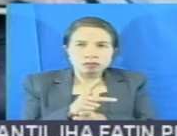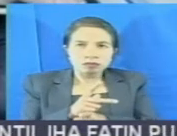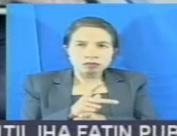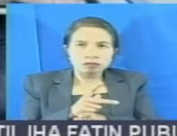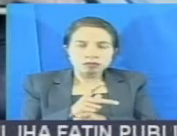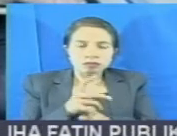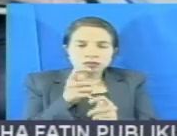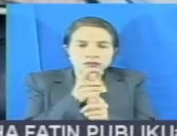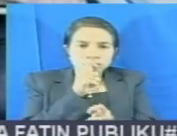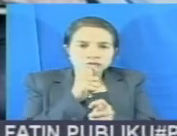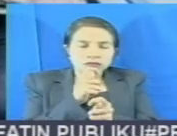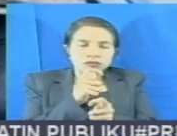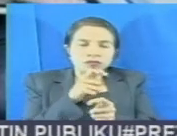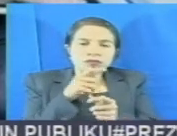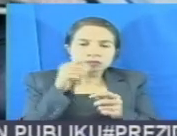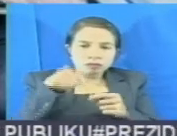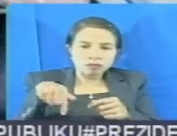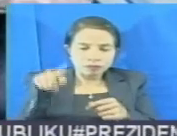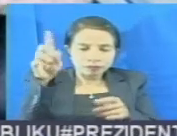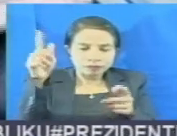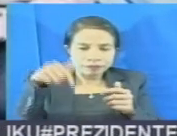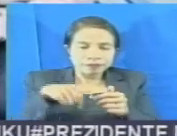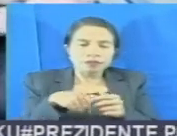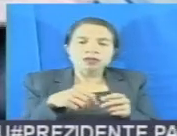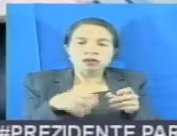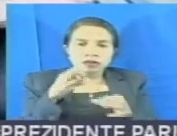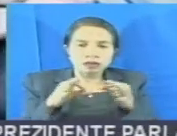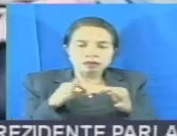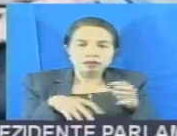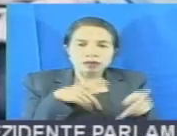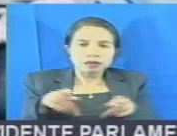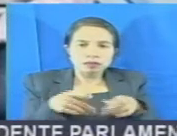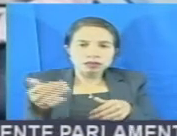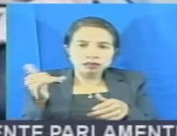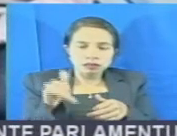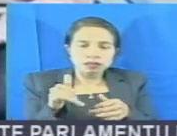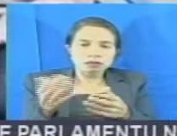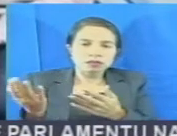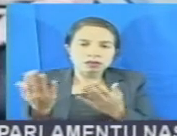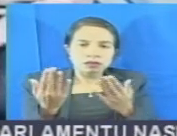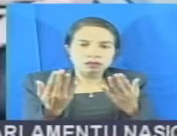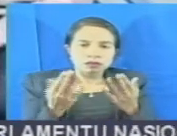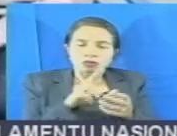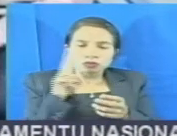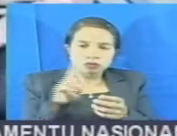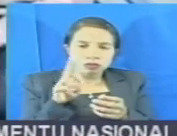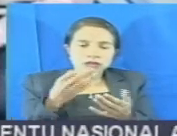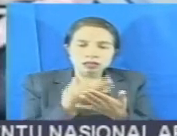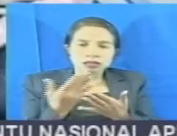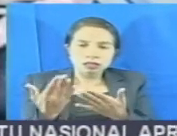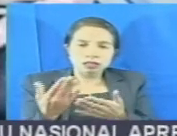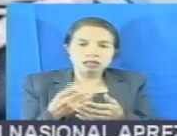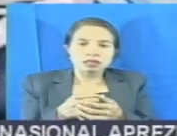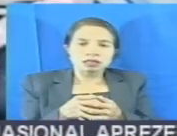ba transporte cidadão de Maica ou da Roma Mos, ba cidadão Siraca, Nebema Clore, que usa Sassancola